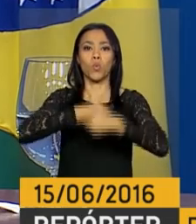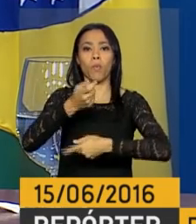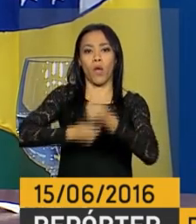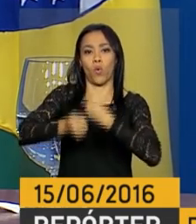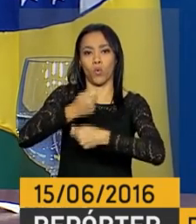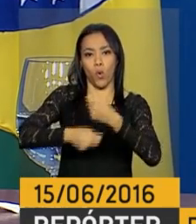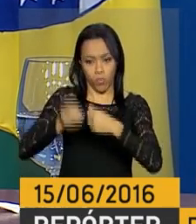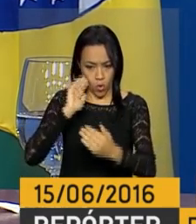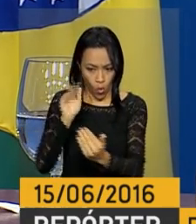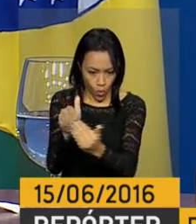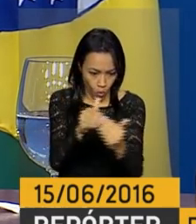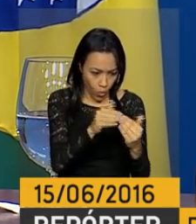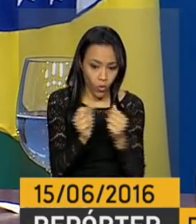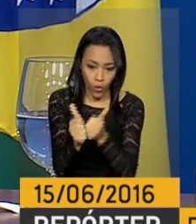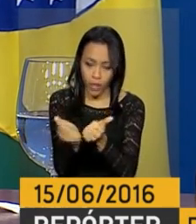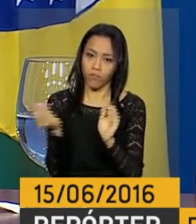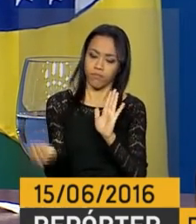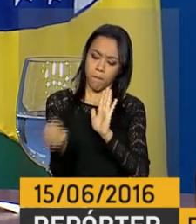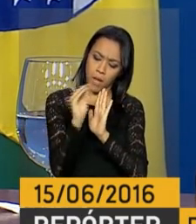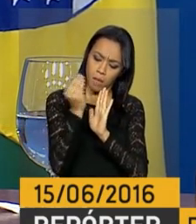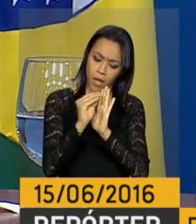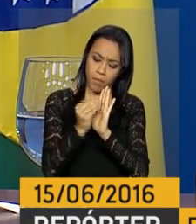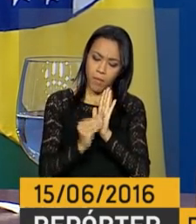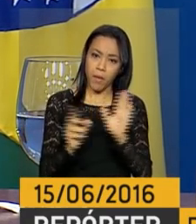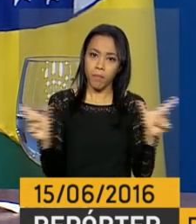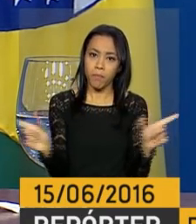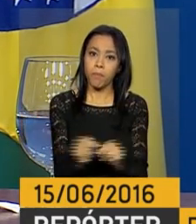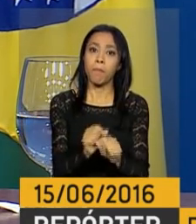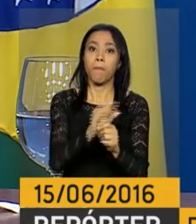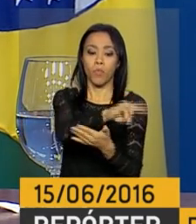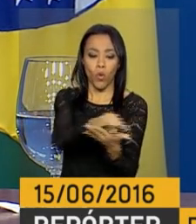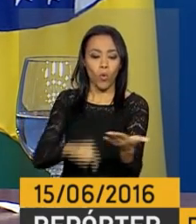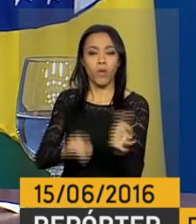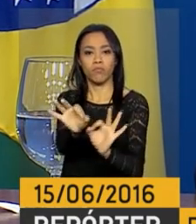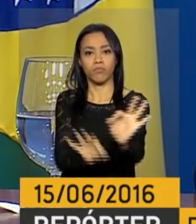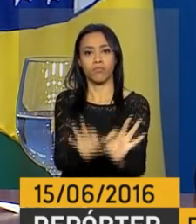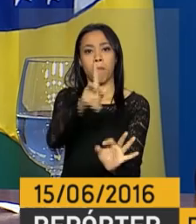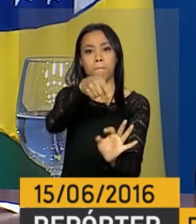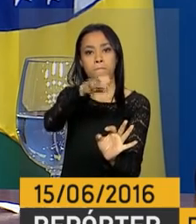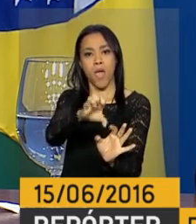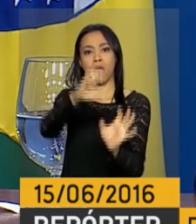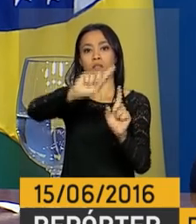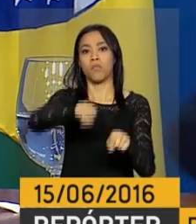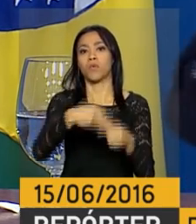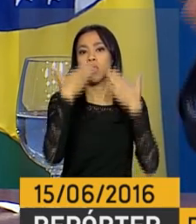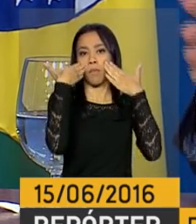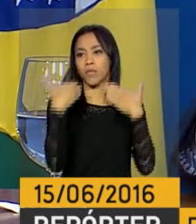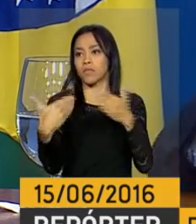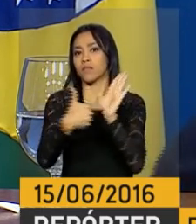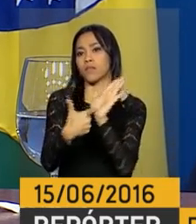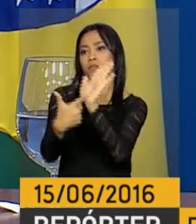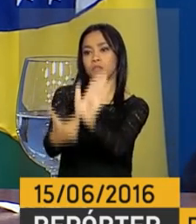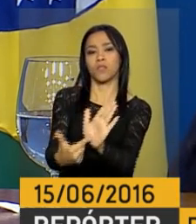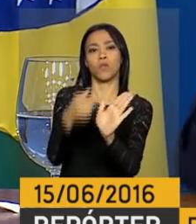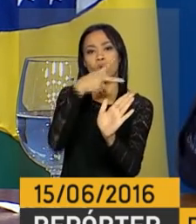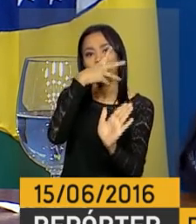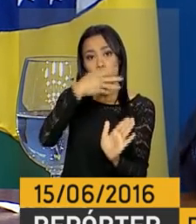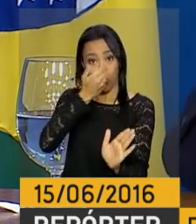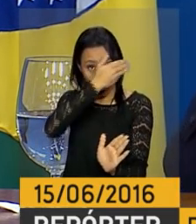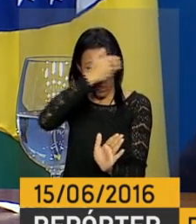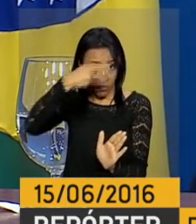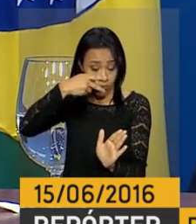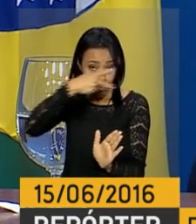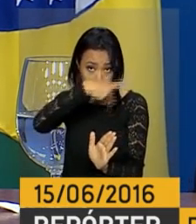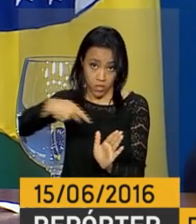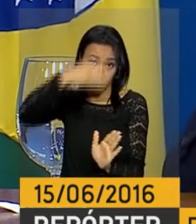foi aprovada ah eh pelo presidente e que foi apresentada hoje aqui. Não teve um projeto de PEC, outro